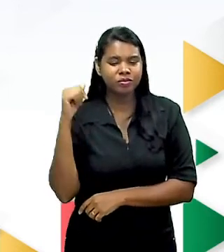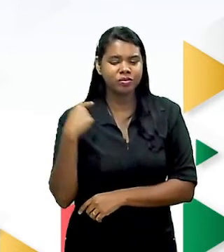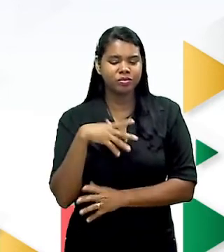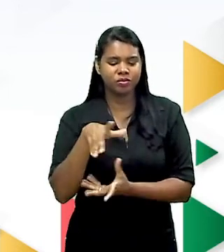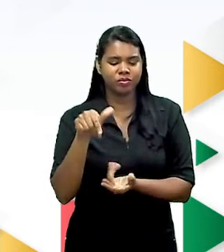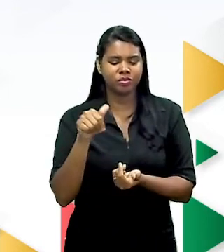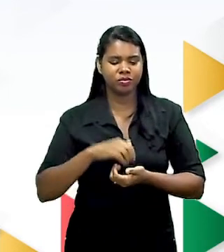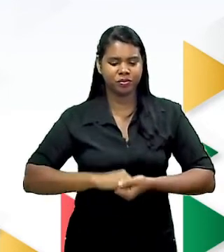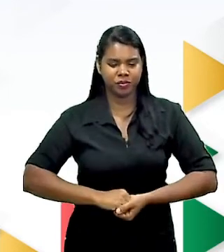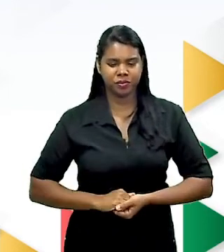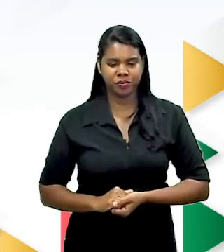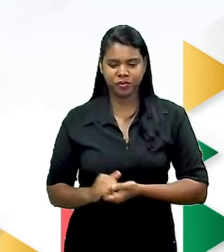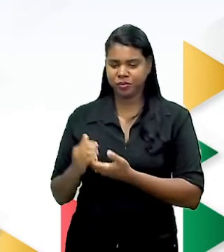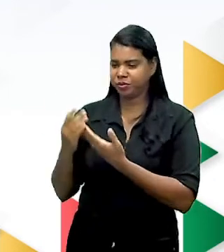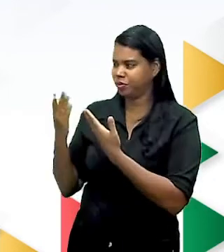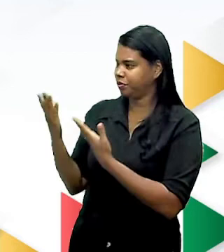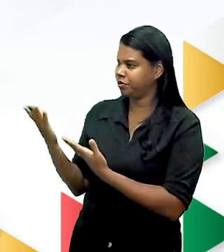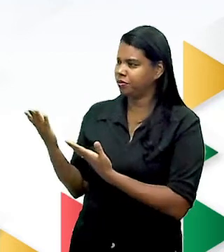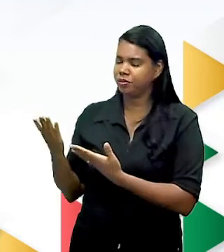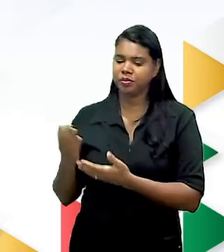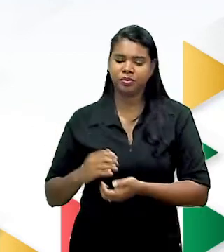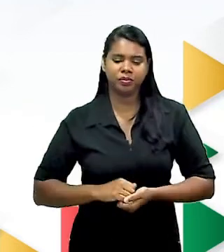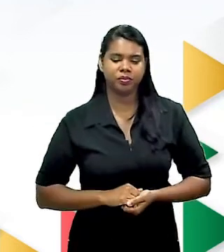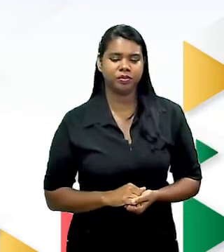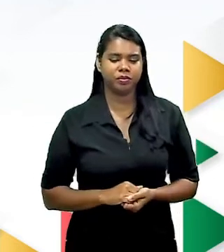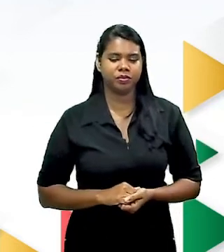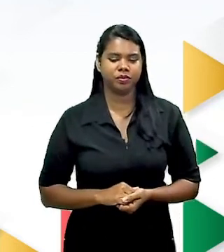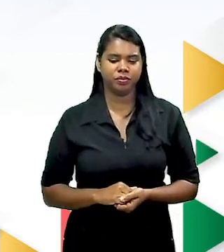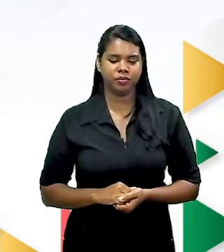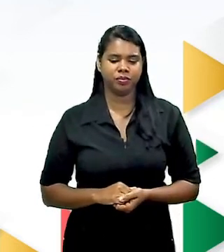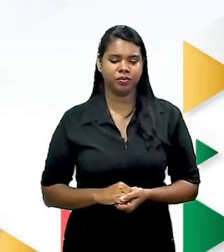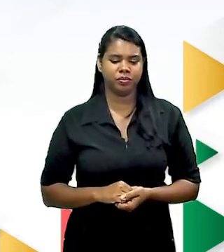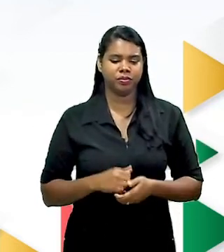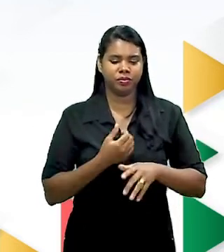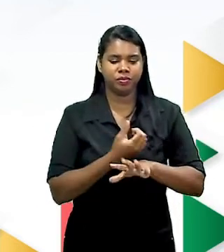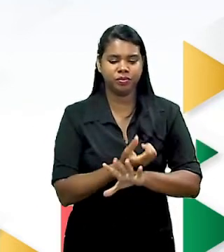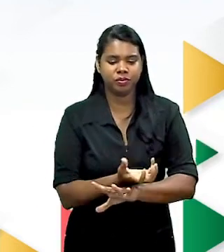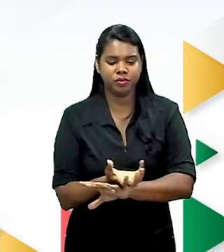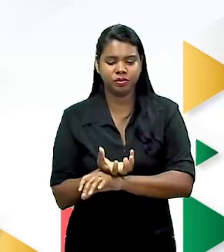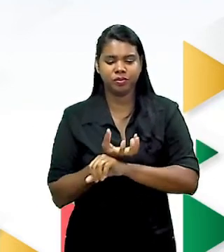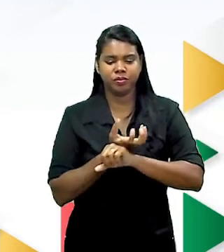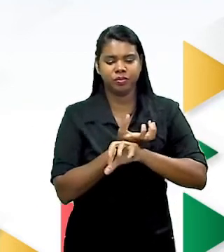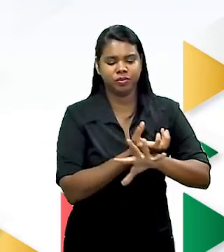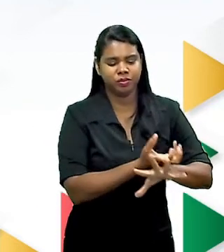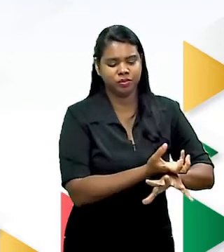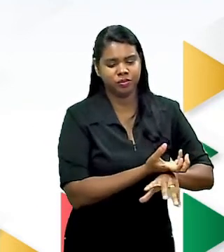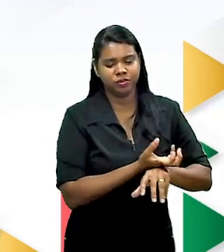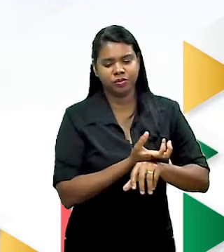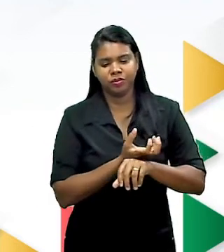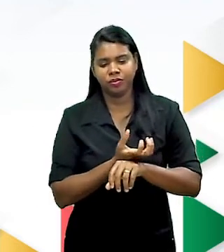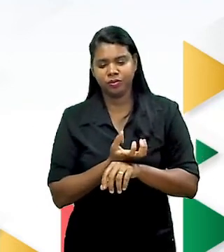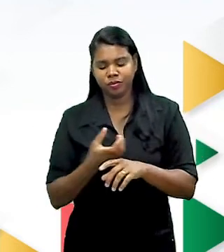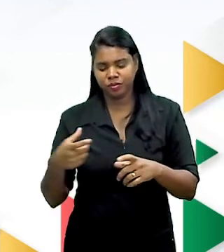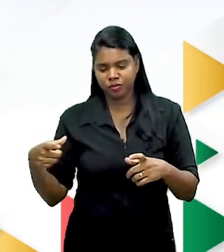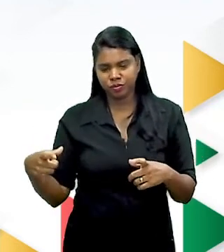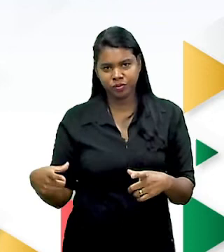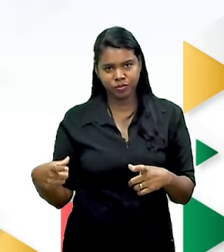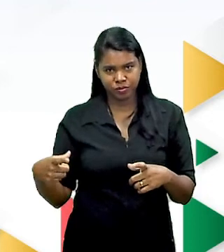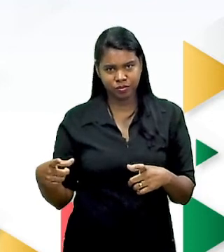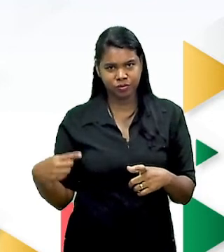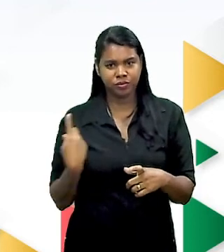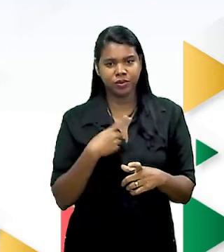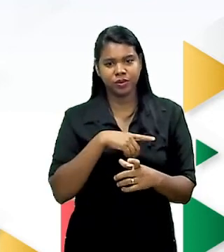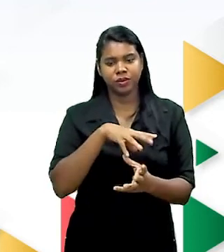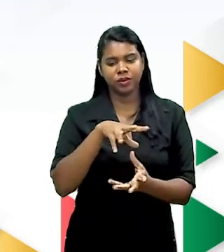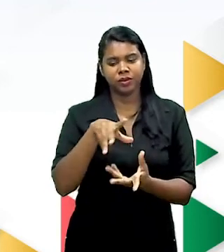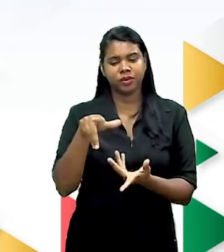planeta. Temos aqui, por exemplo, o bioma Caatinga. Por quê? É uma estrutura, é um pequeno pedaço do nosso planeta